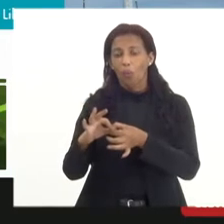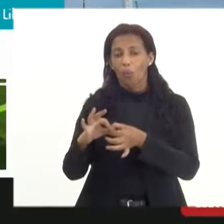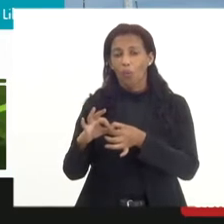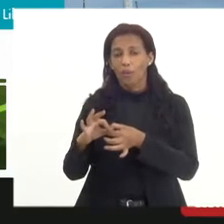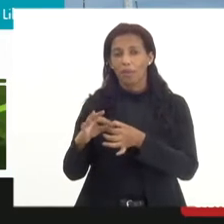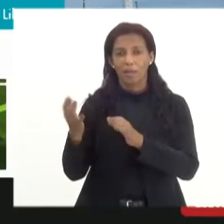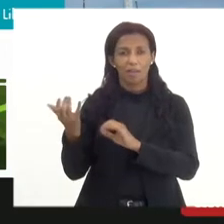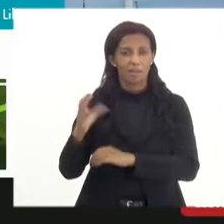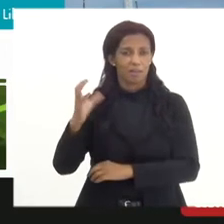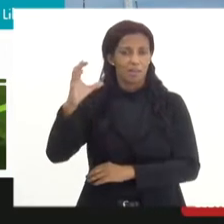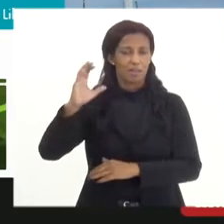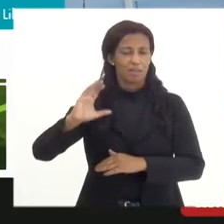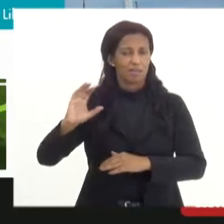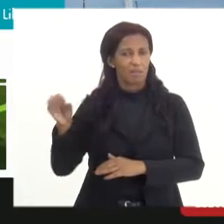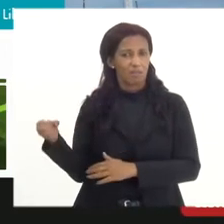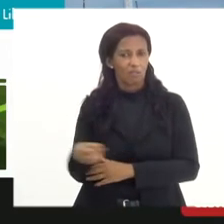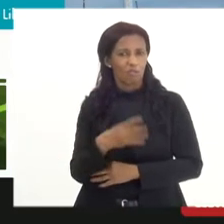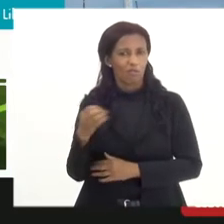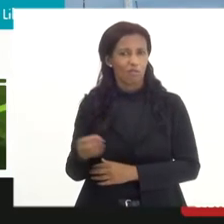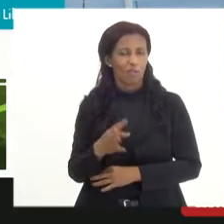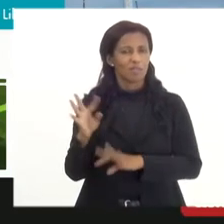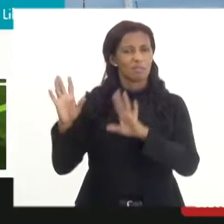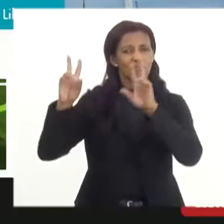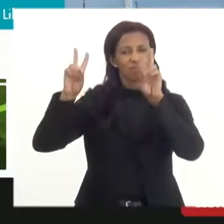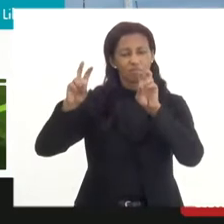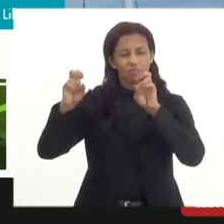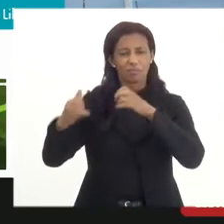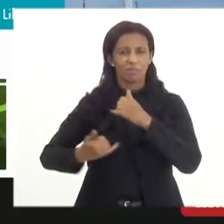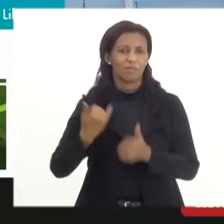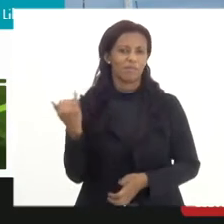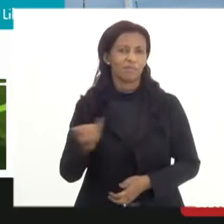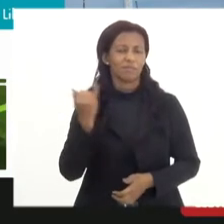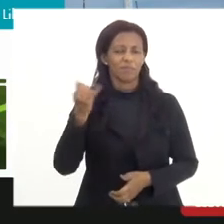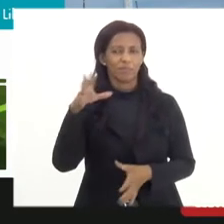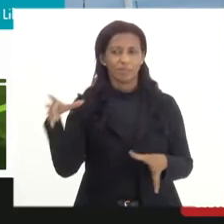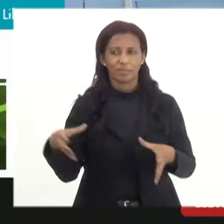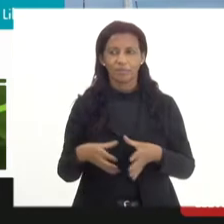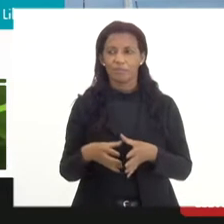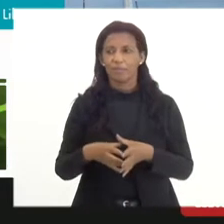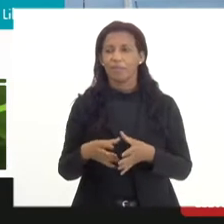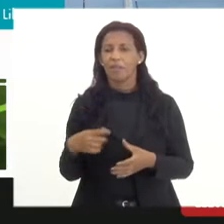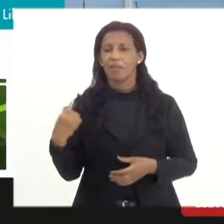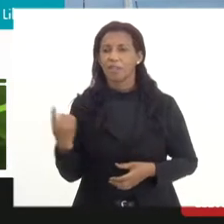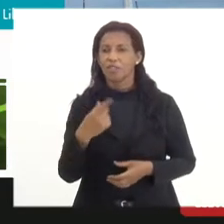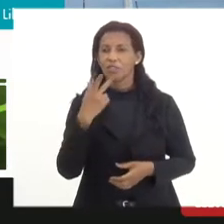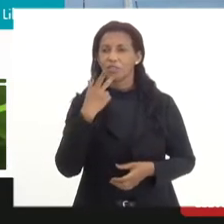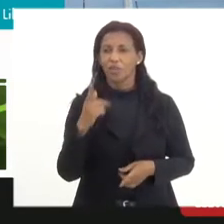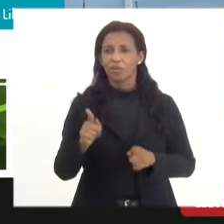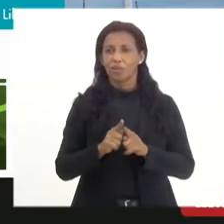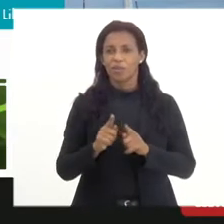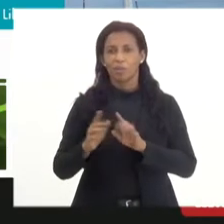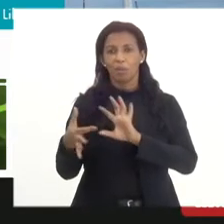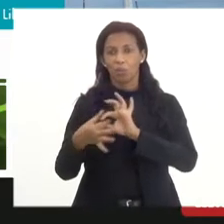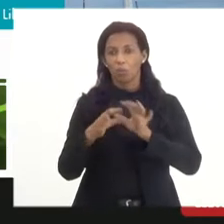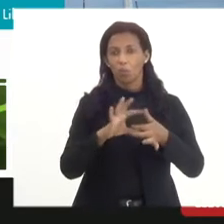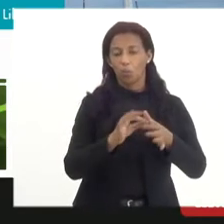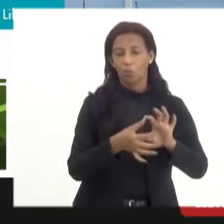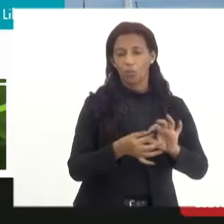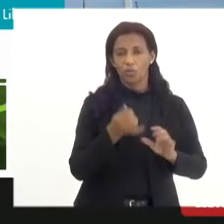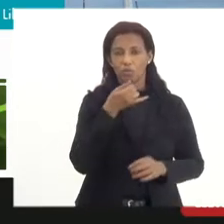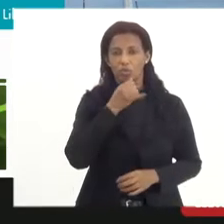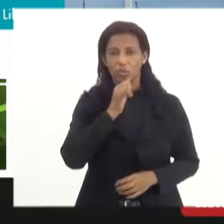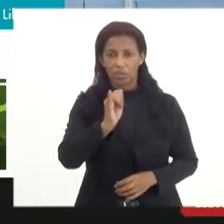e inovação, que são temáticas fundamentais aí para a companhia. A gente falou um pouco do contexto da transição